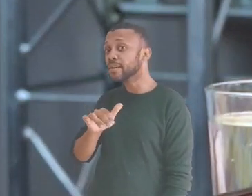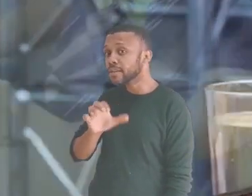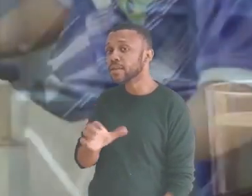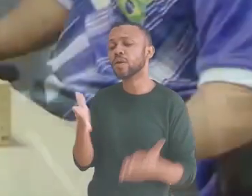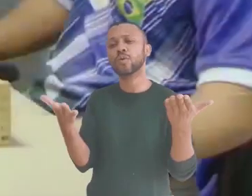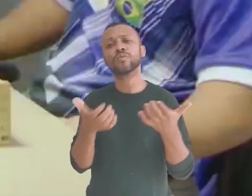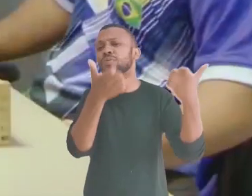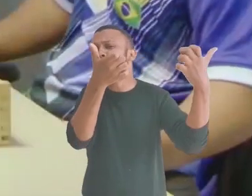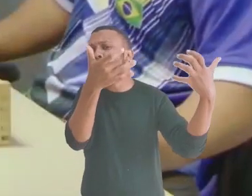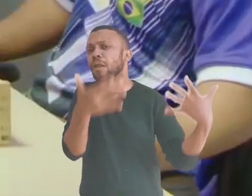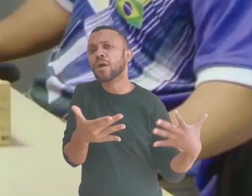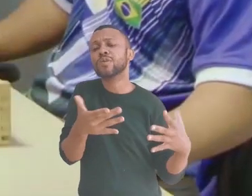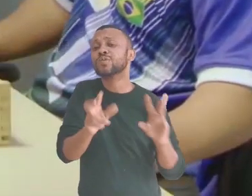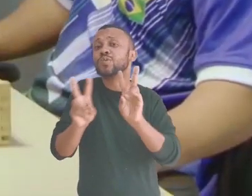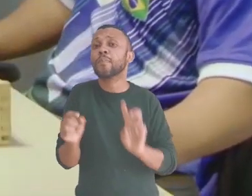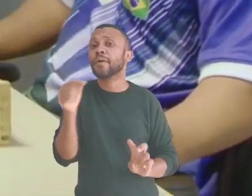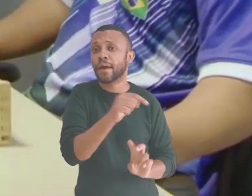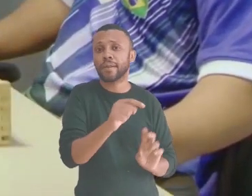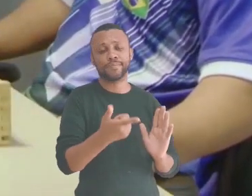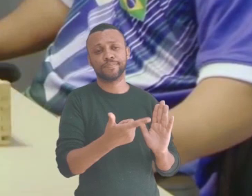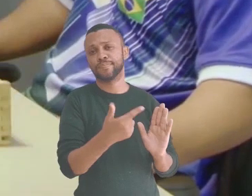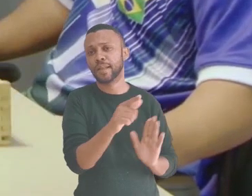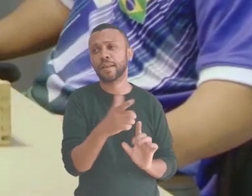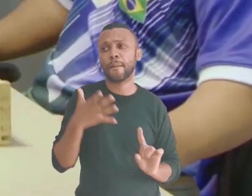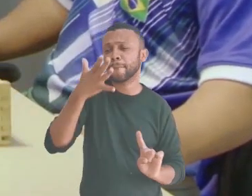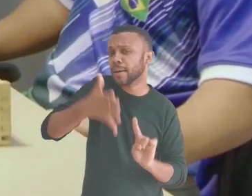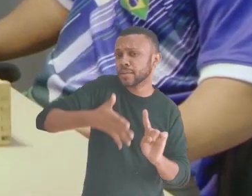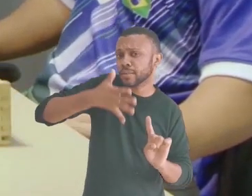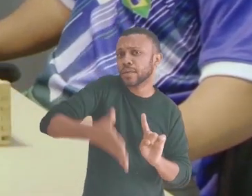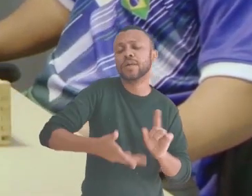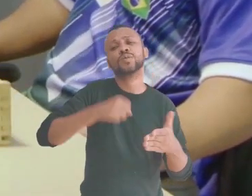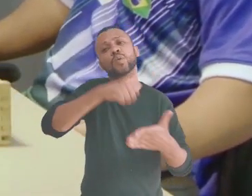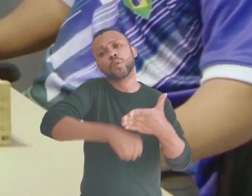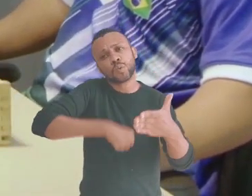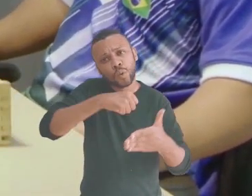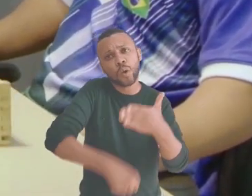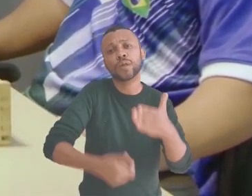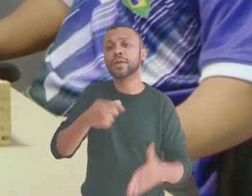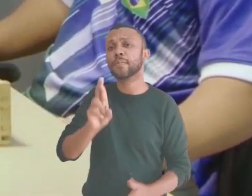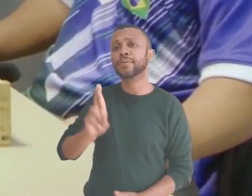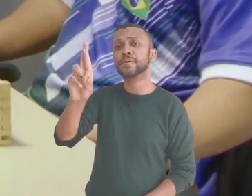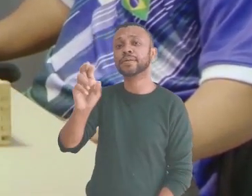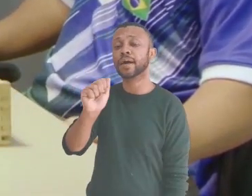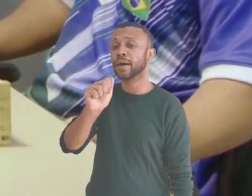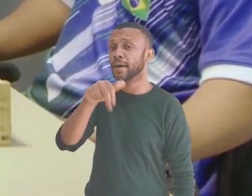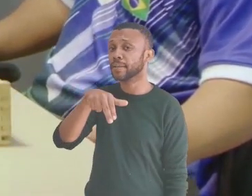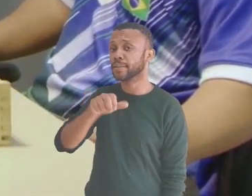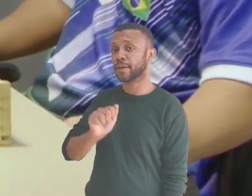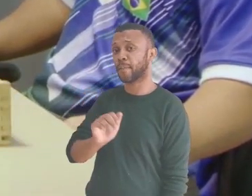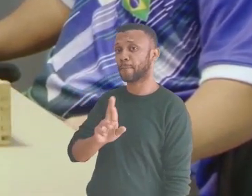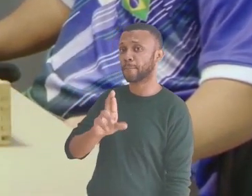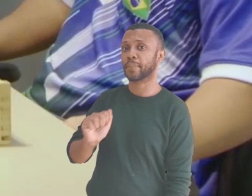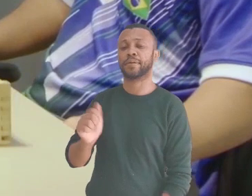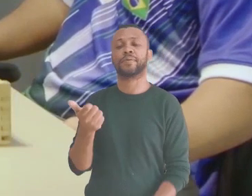seus predicados aqui, Viviane, ó. Ela é palestrante, militante, delegada da Anabra, modelo, atriz, passista,